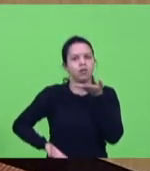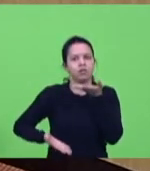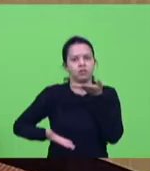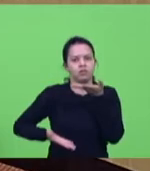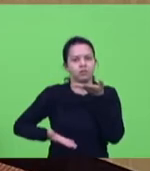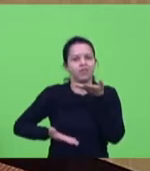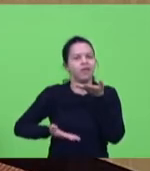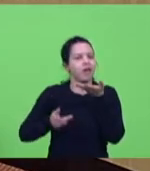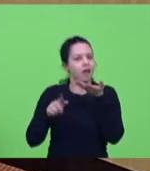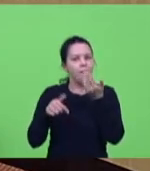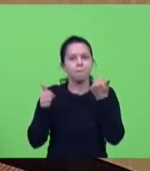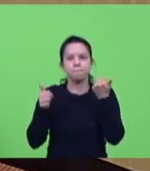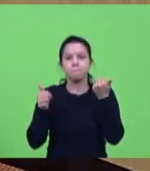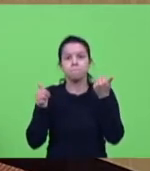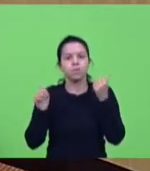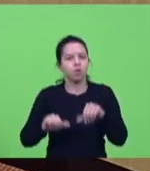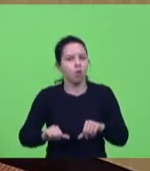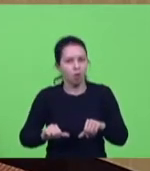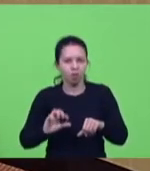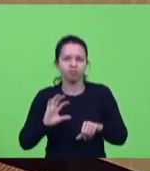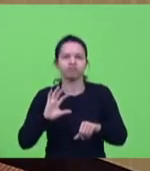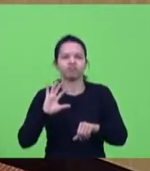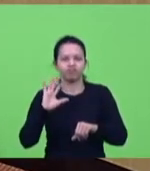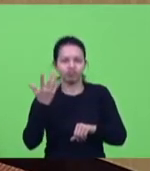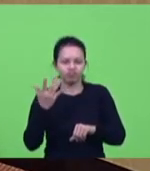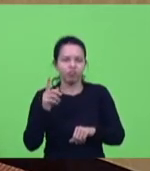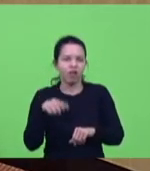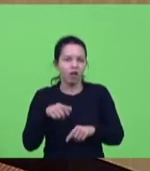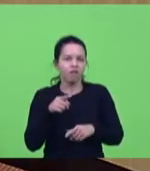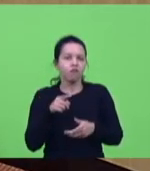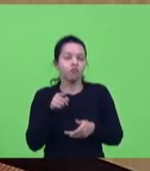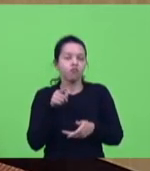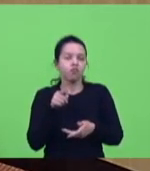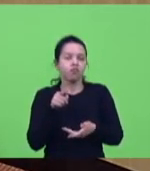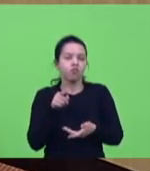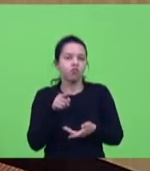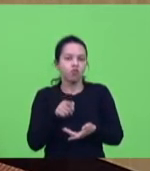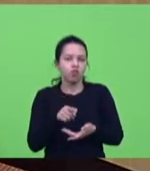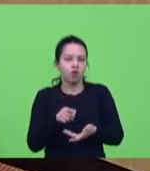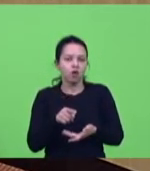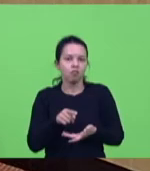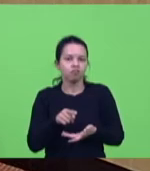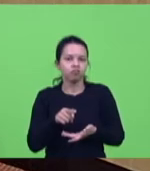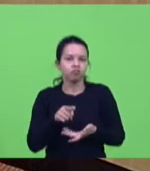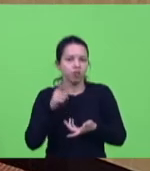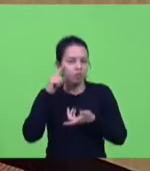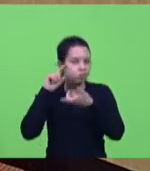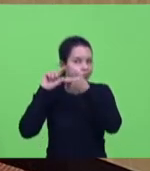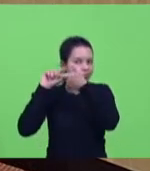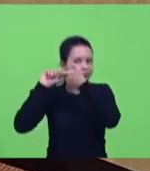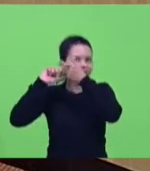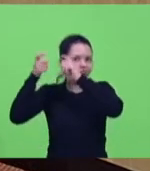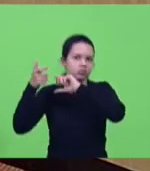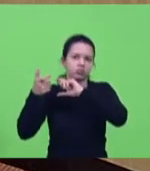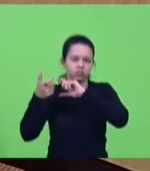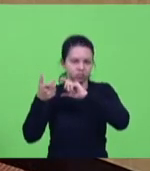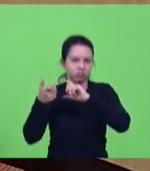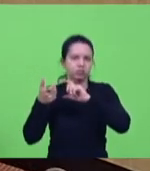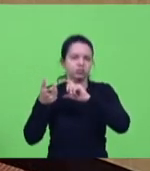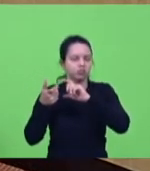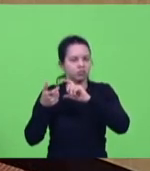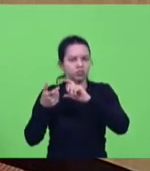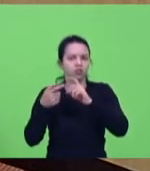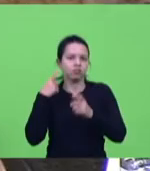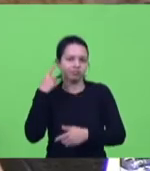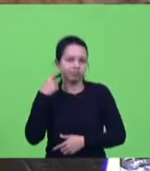pior mal que um ser humano pode ser acometido, é você partir para o lado da insanidade. Então, é somente isso que eu